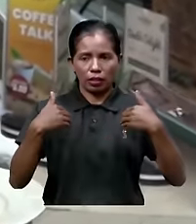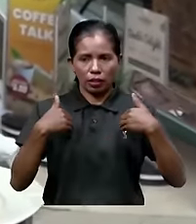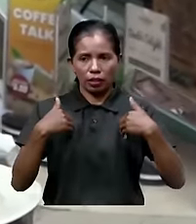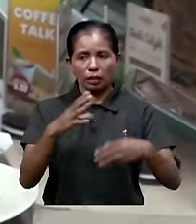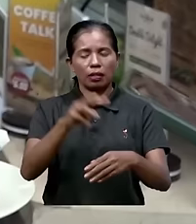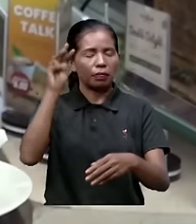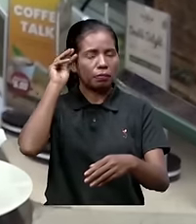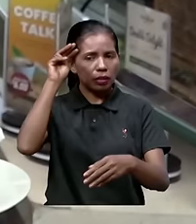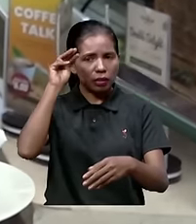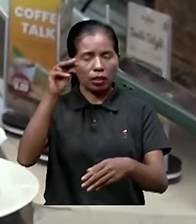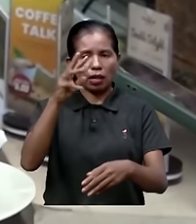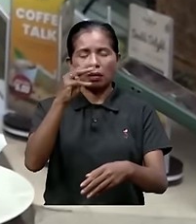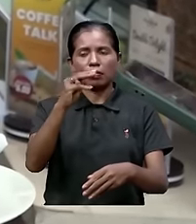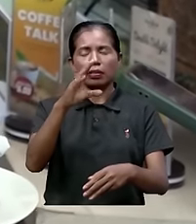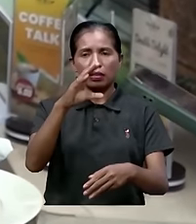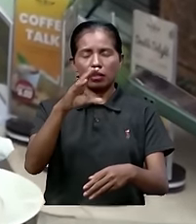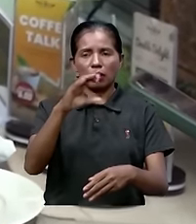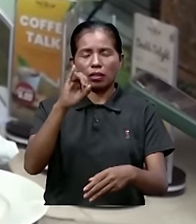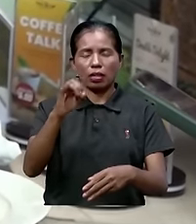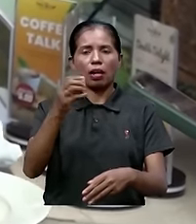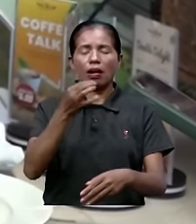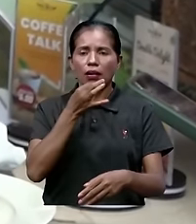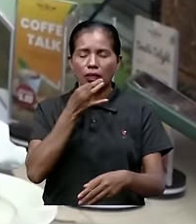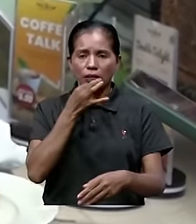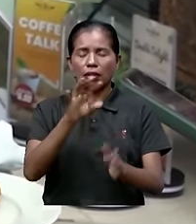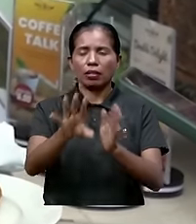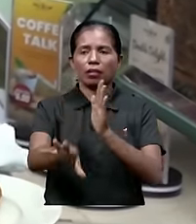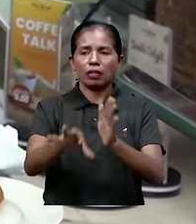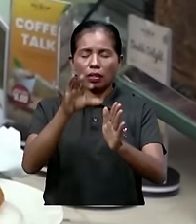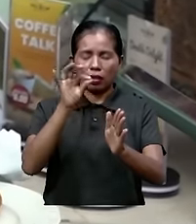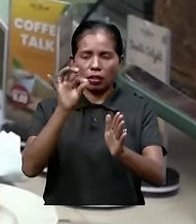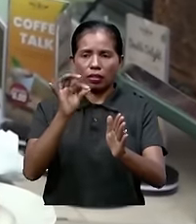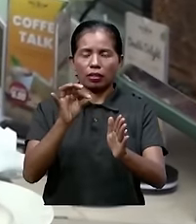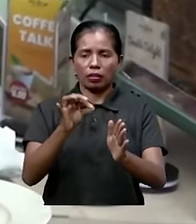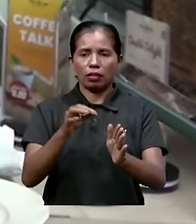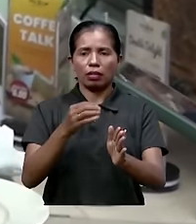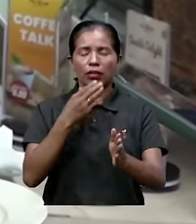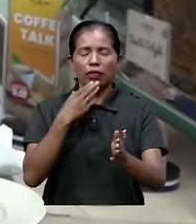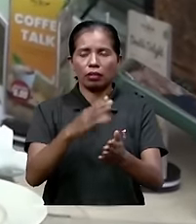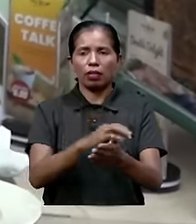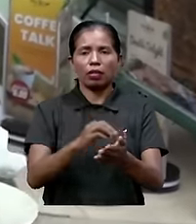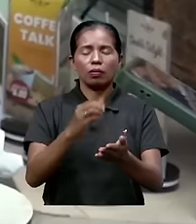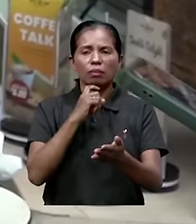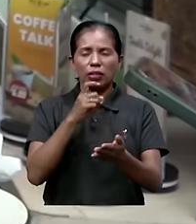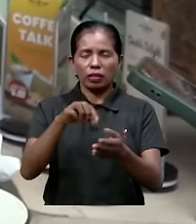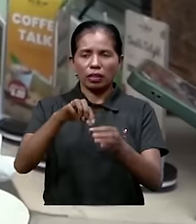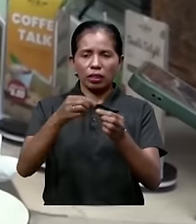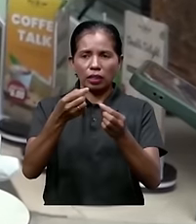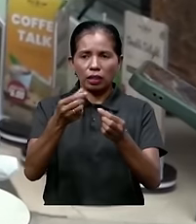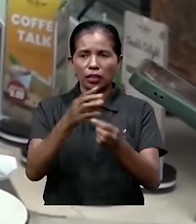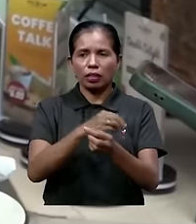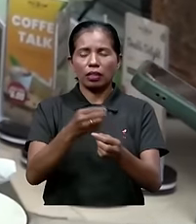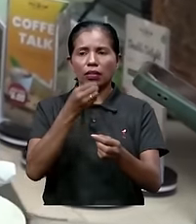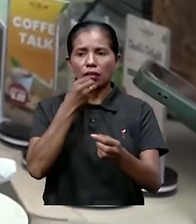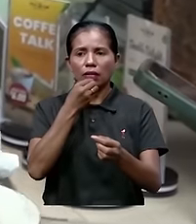excelência ministro Han depois de retang frasco e relaram. Agora frasco da nene tá na Bahia